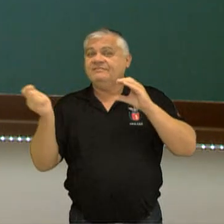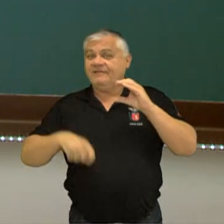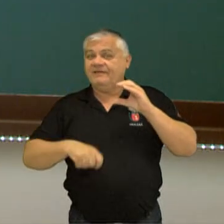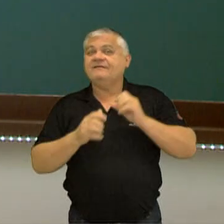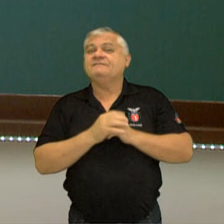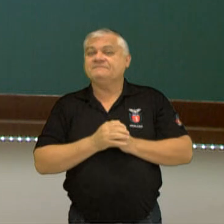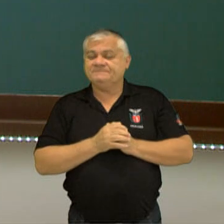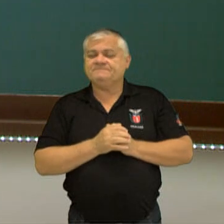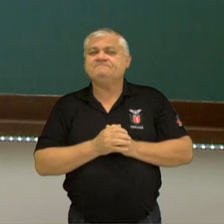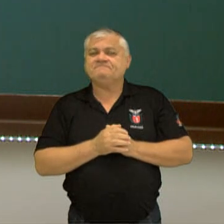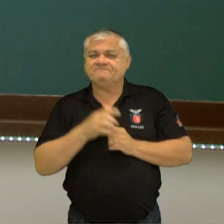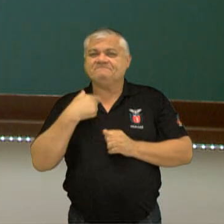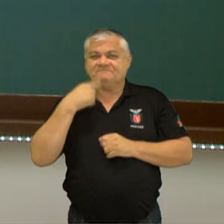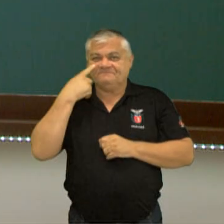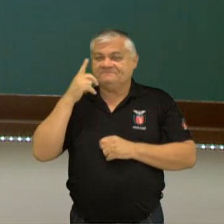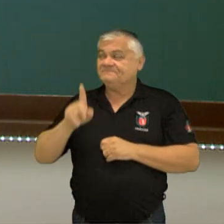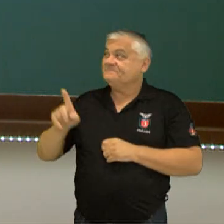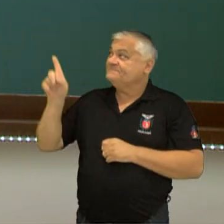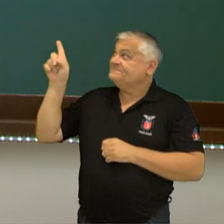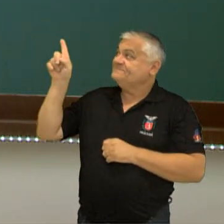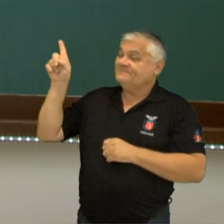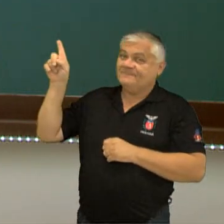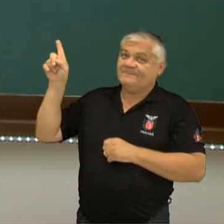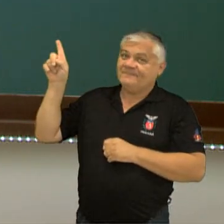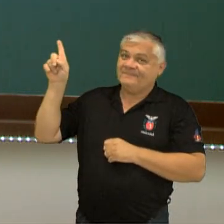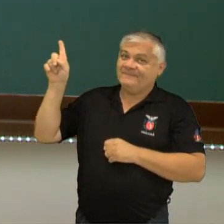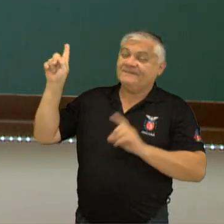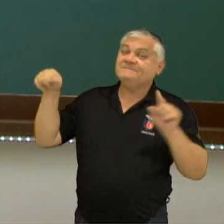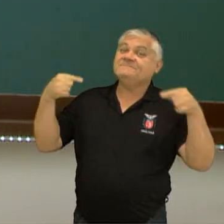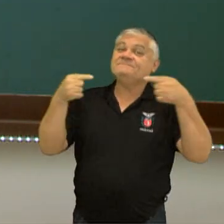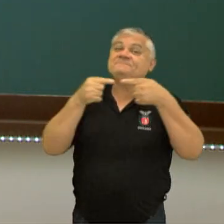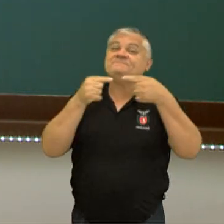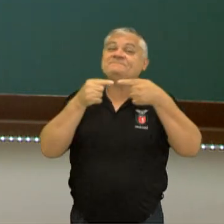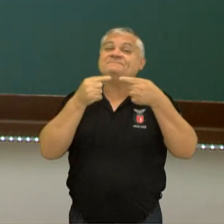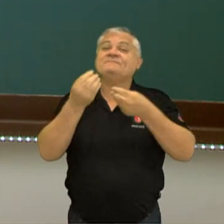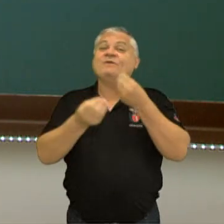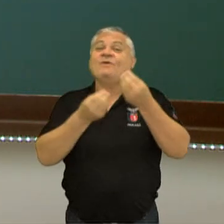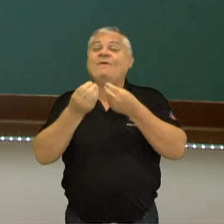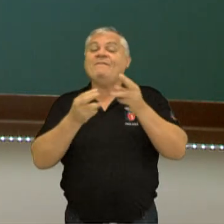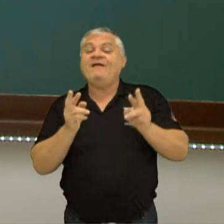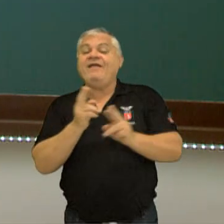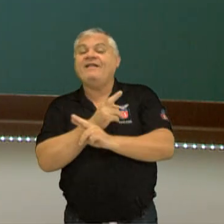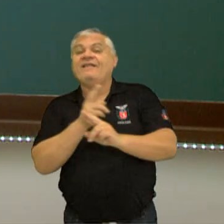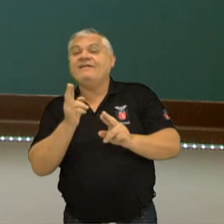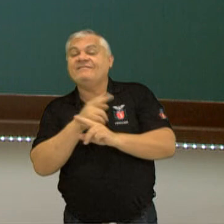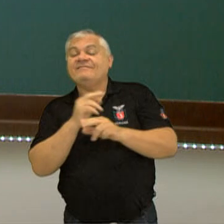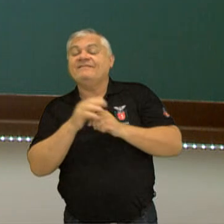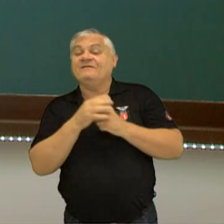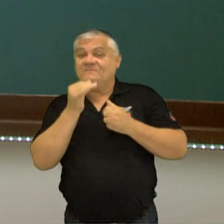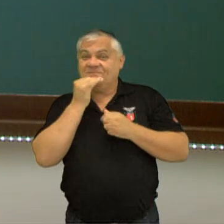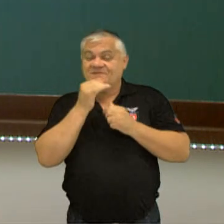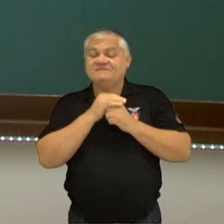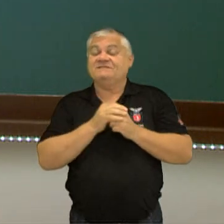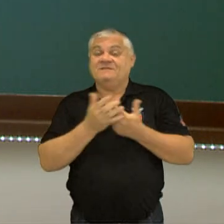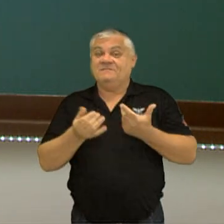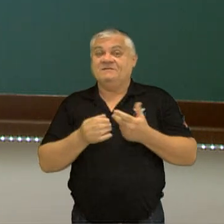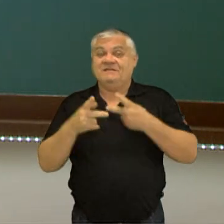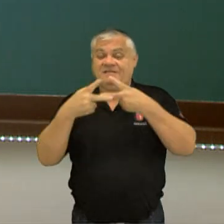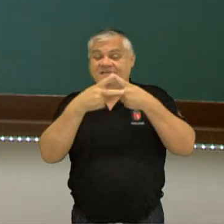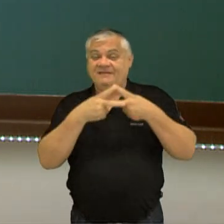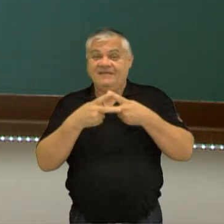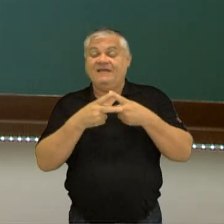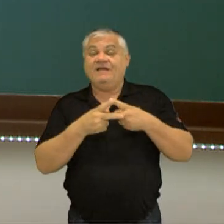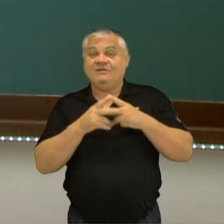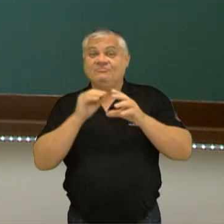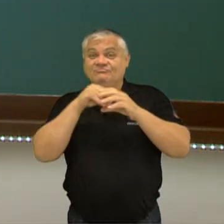vocês exatamente a aplicação da relação de catetos de triângulo, só que dentro